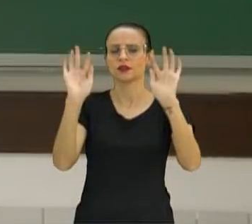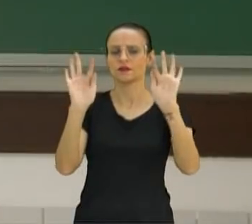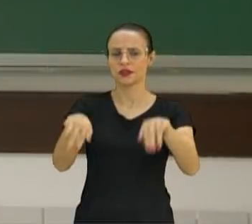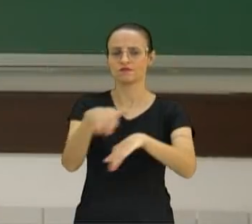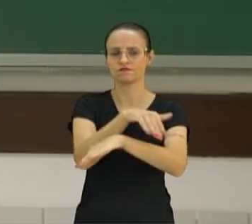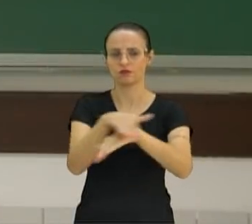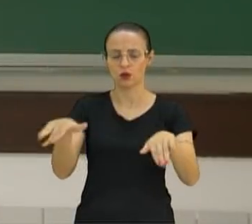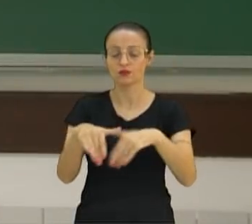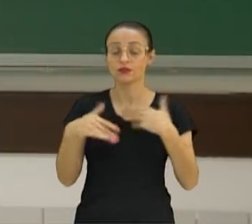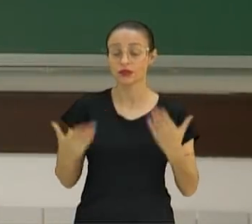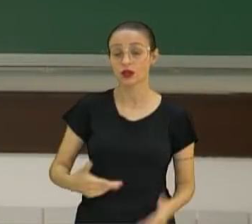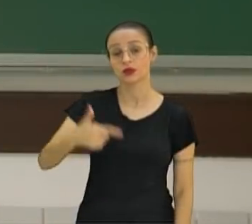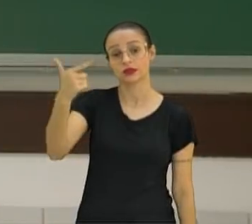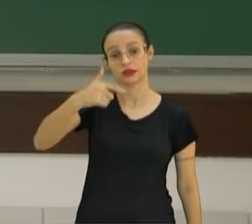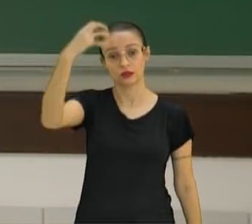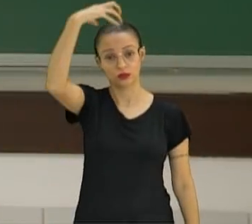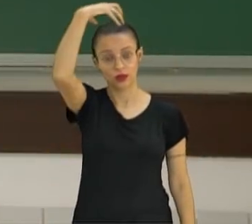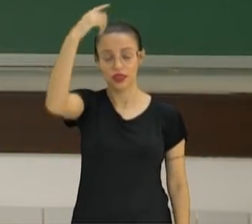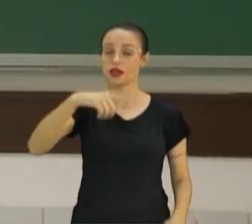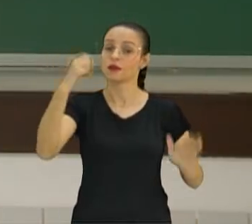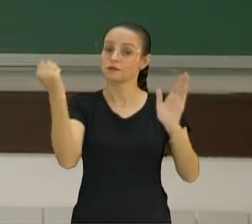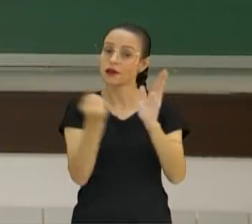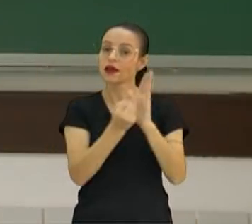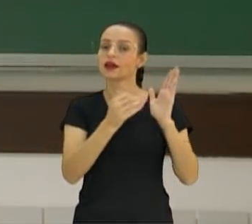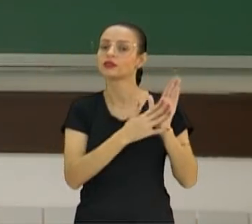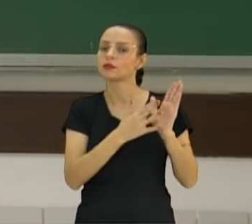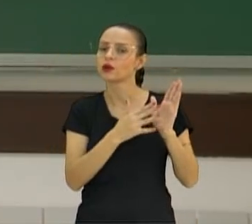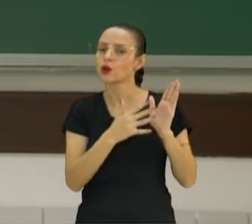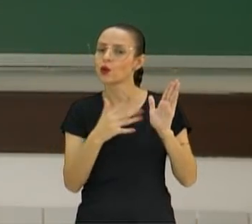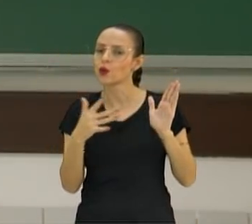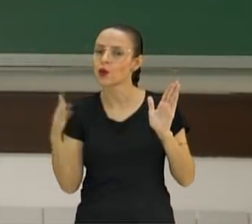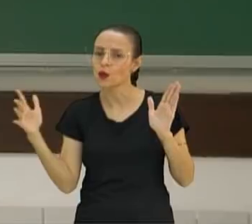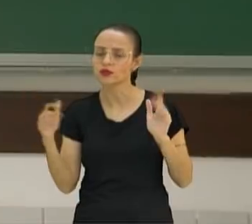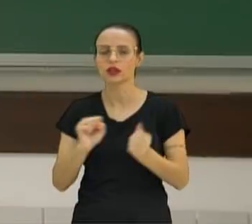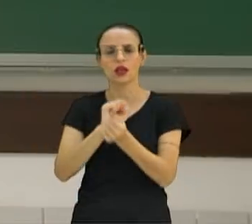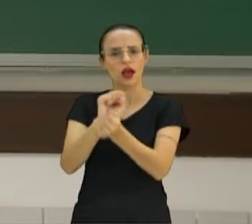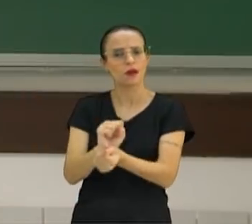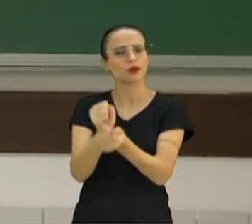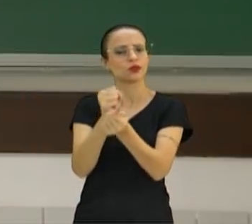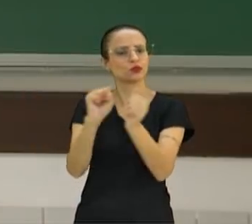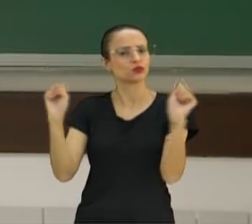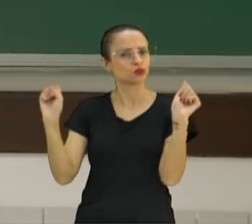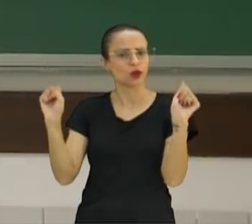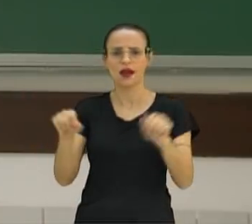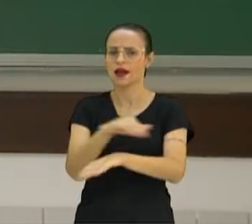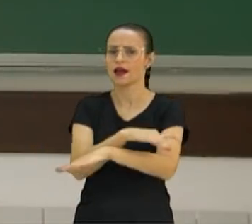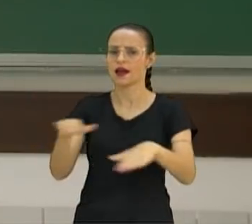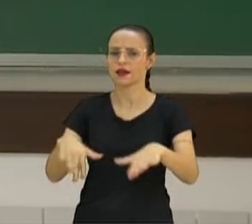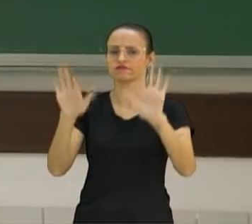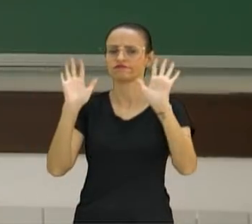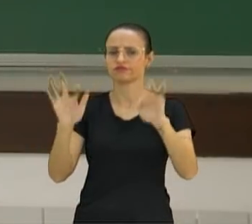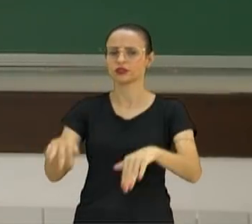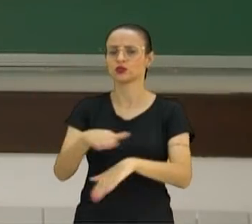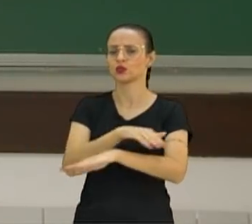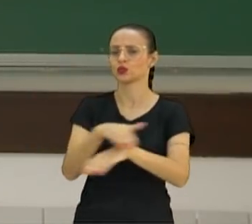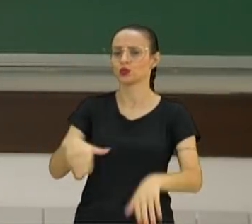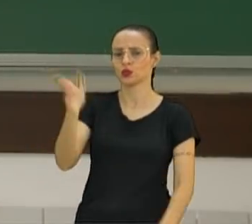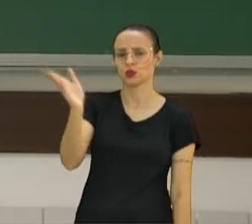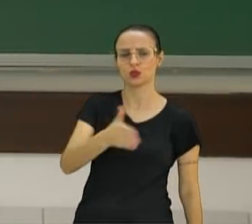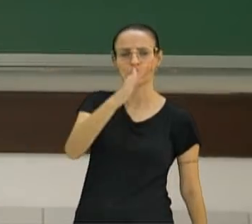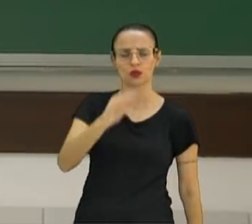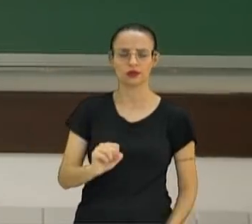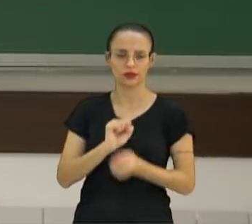segundo reinado ele é marcado por um processo abolicionista, né? Um processo de acabar com a escravidão no